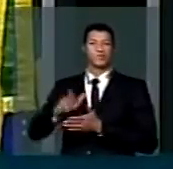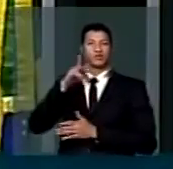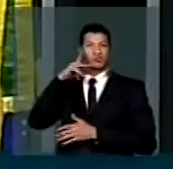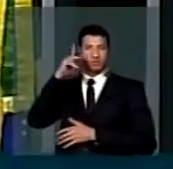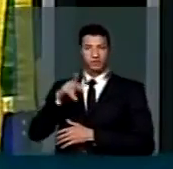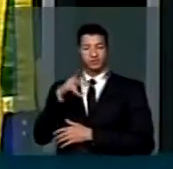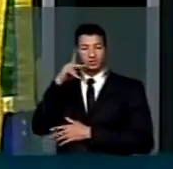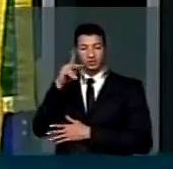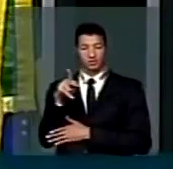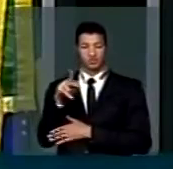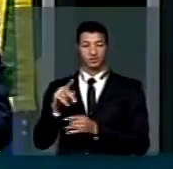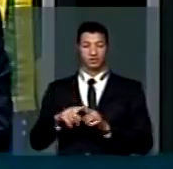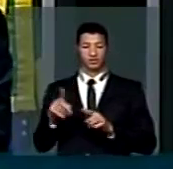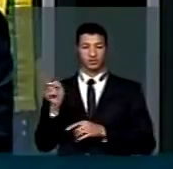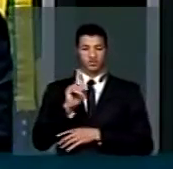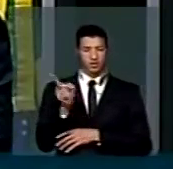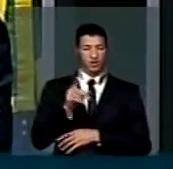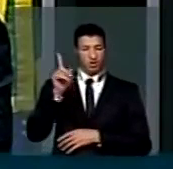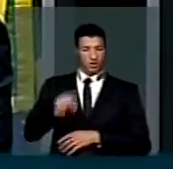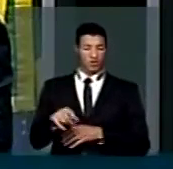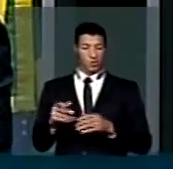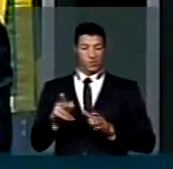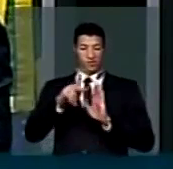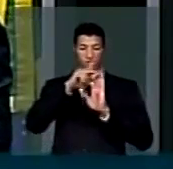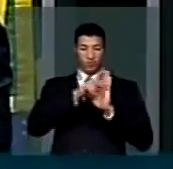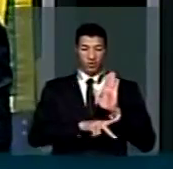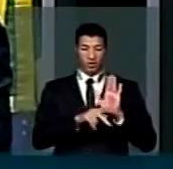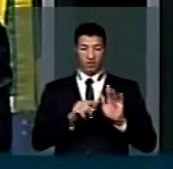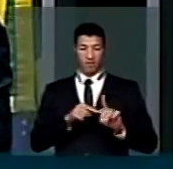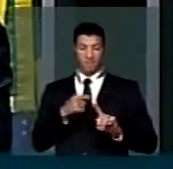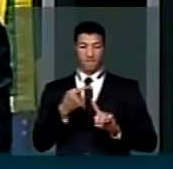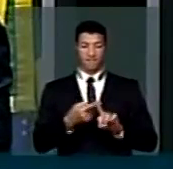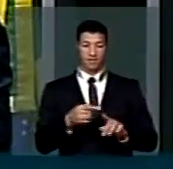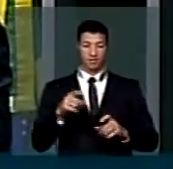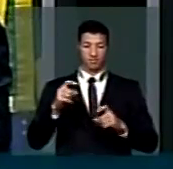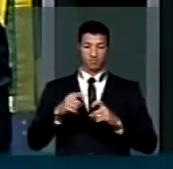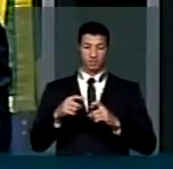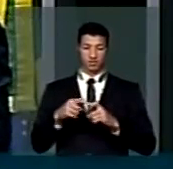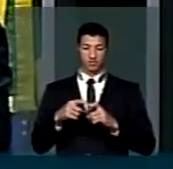ato político, não é o programa Mais Médicos,